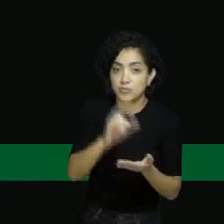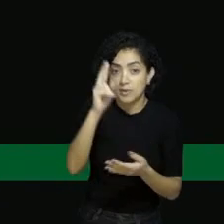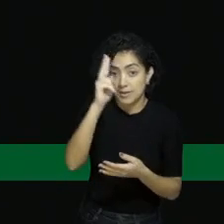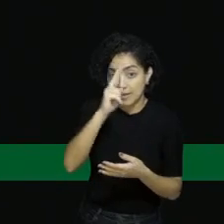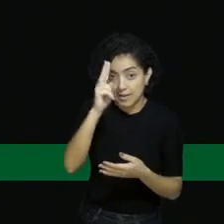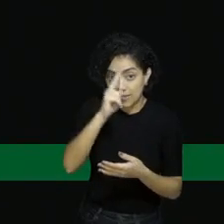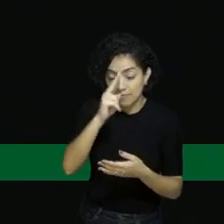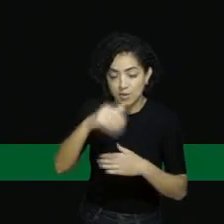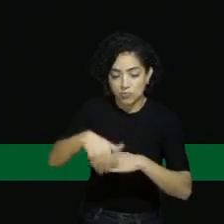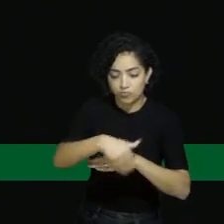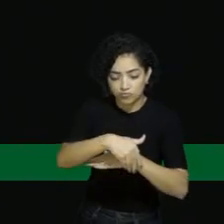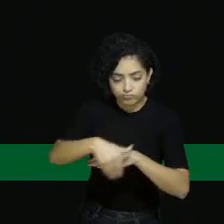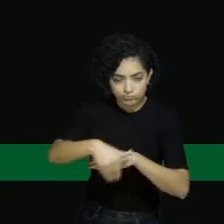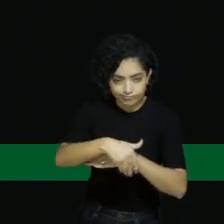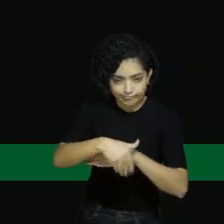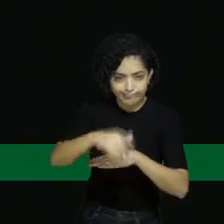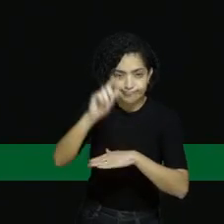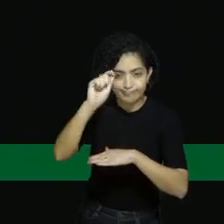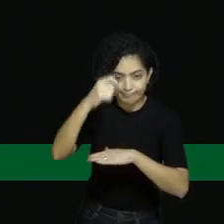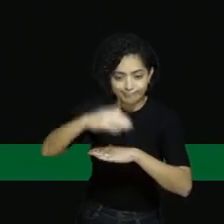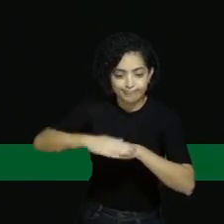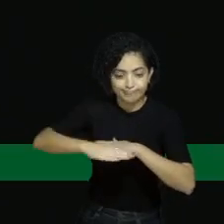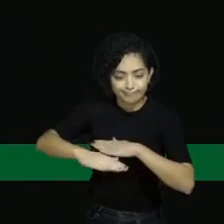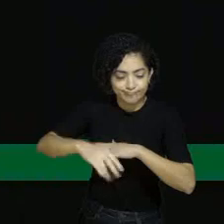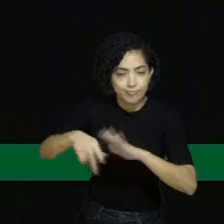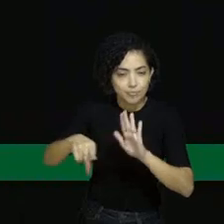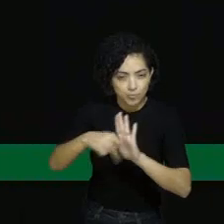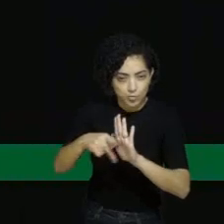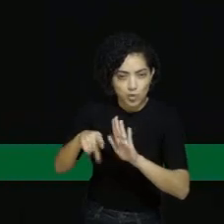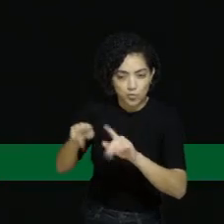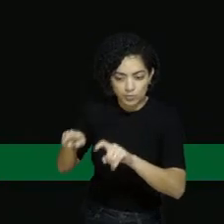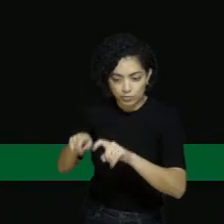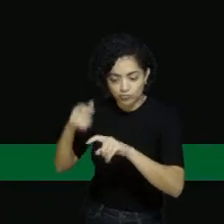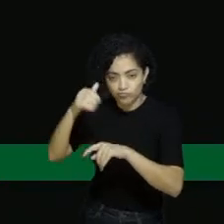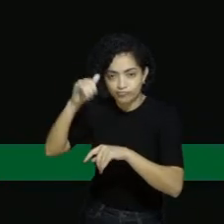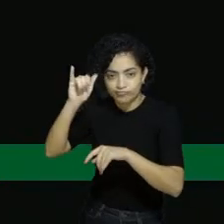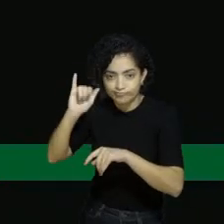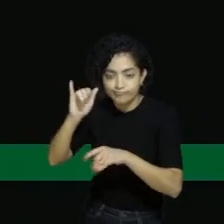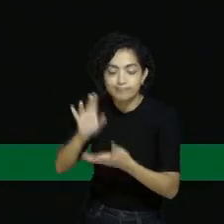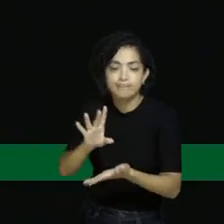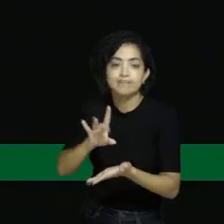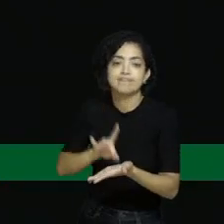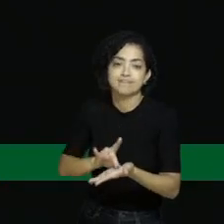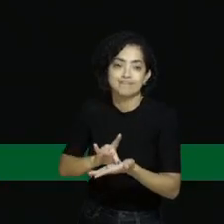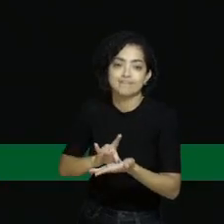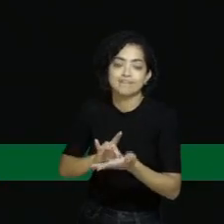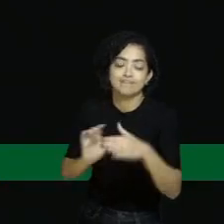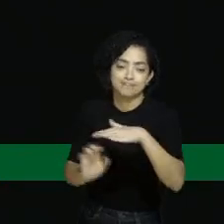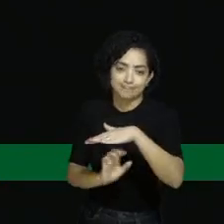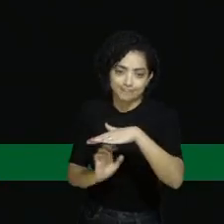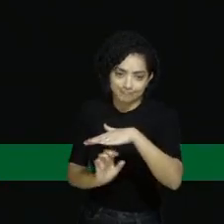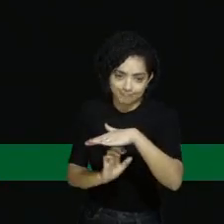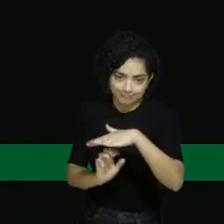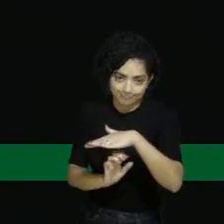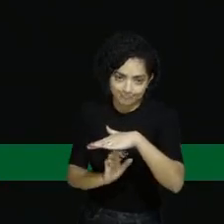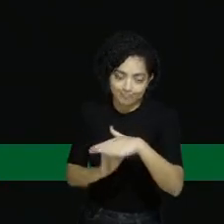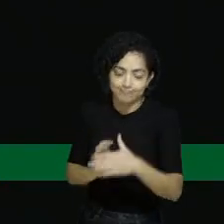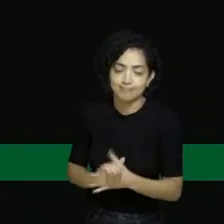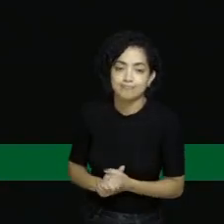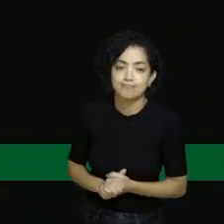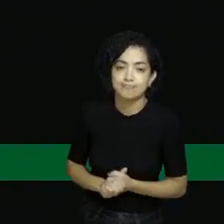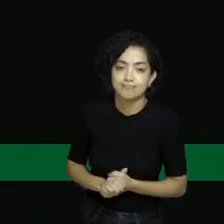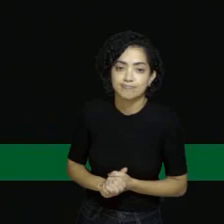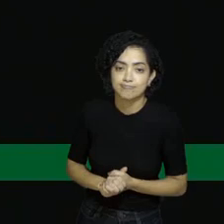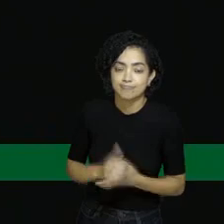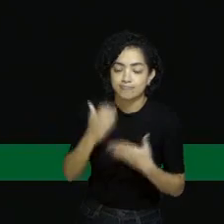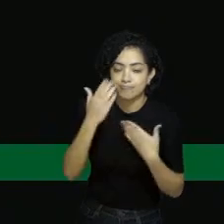asfalto rural, porque esse é um investimento que consolida as empresas rurais da nossa grande região.